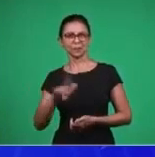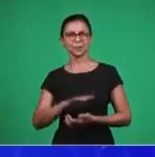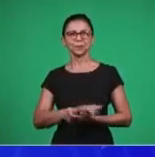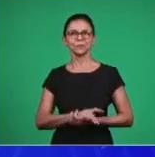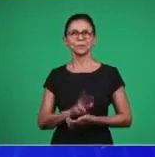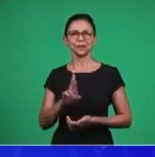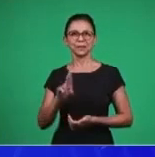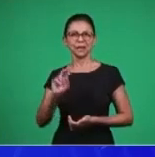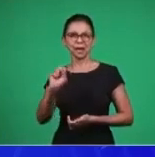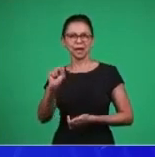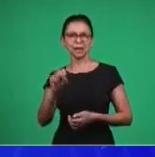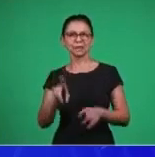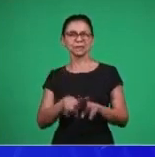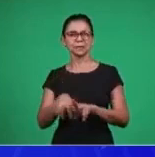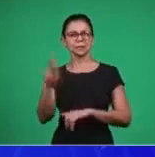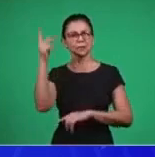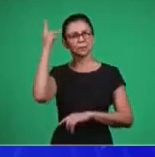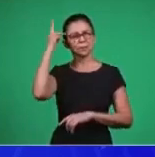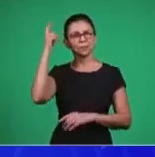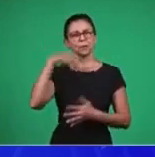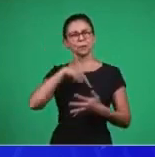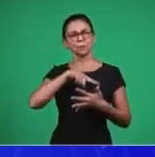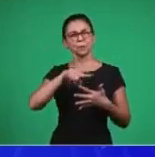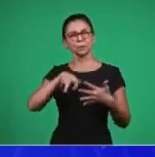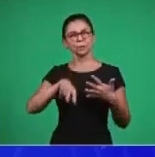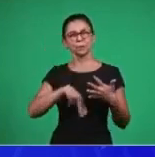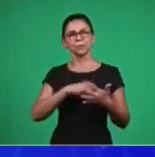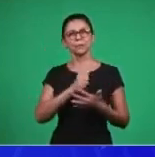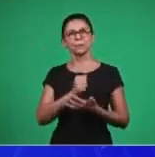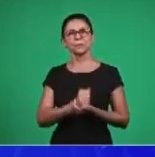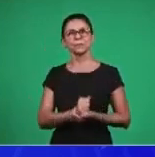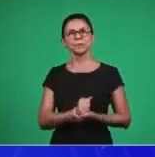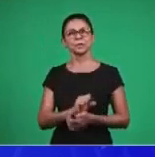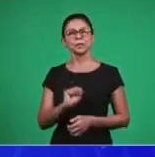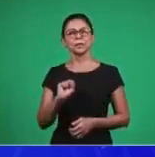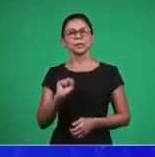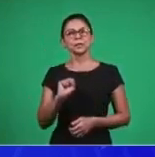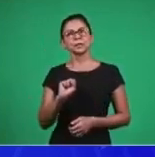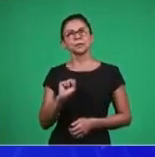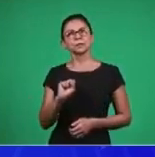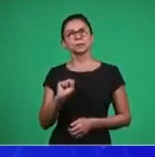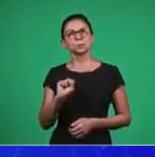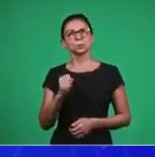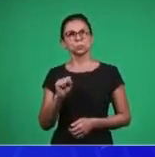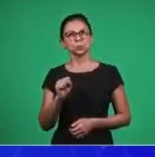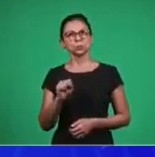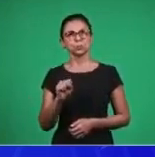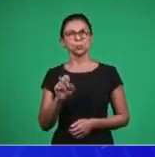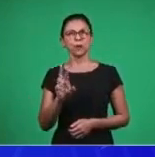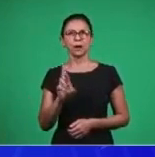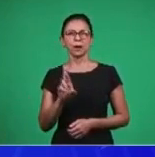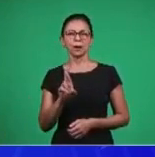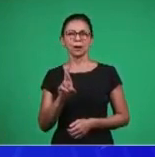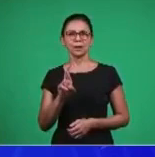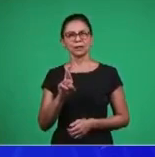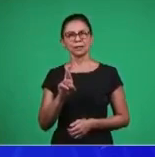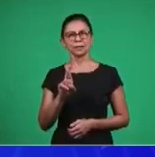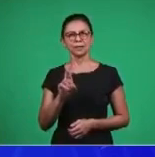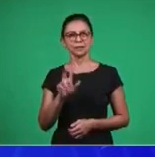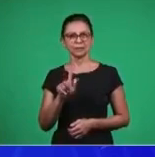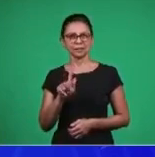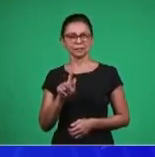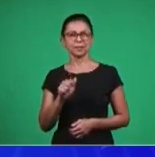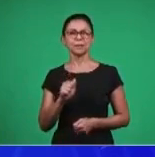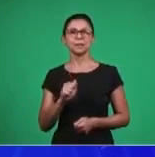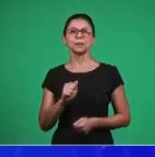Norte. Church Tiradentes in São Paulo. Maranhão, Rio Grande do Sul. Rio Grande, Rio Grande do Sul.